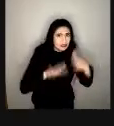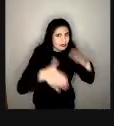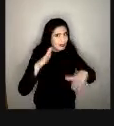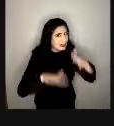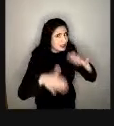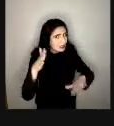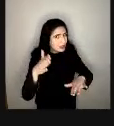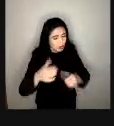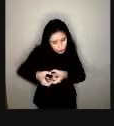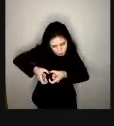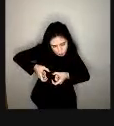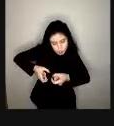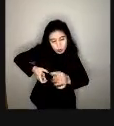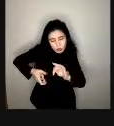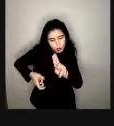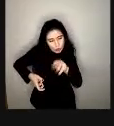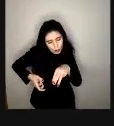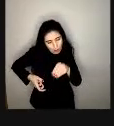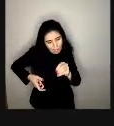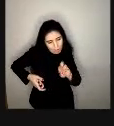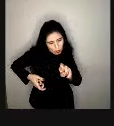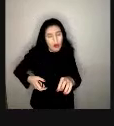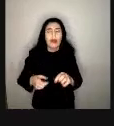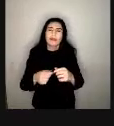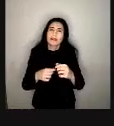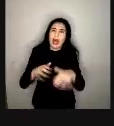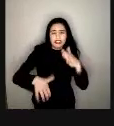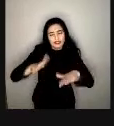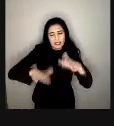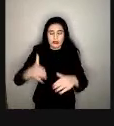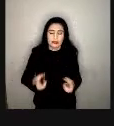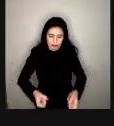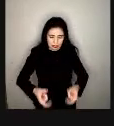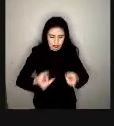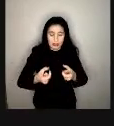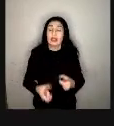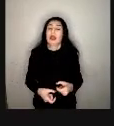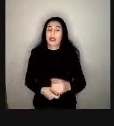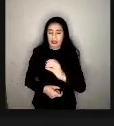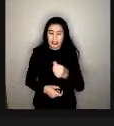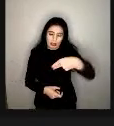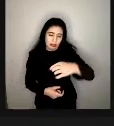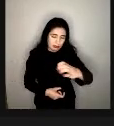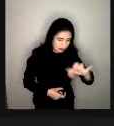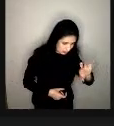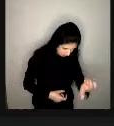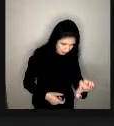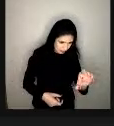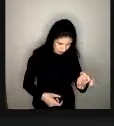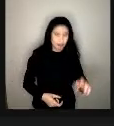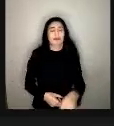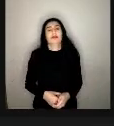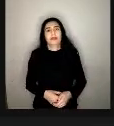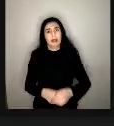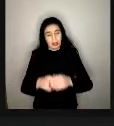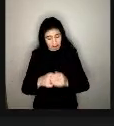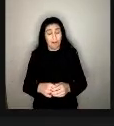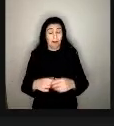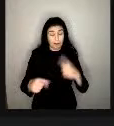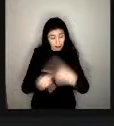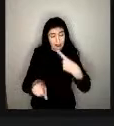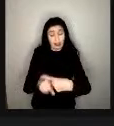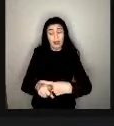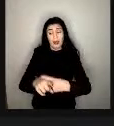tumor maligno, às vezes a gente colocava a expressão câncer, então, para a psicóloga saber o que estava acontecendo. E aí era muito interessante, porque